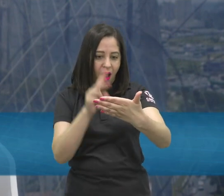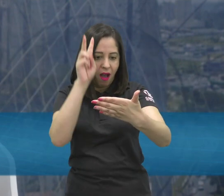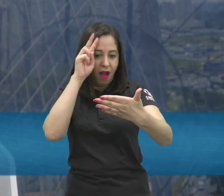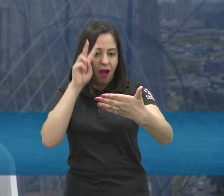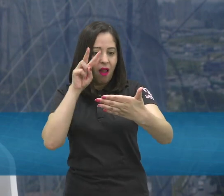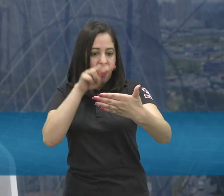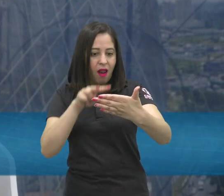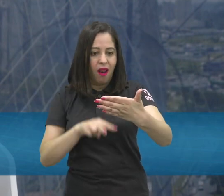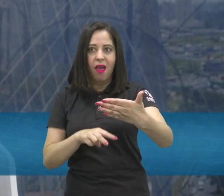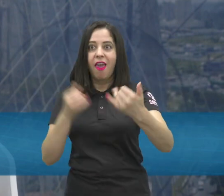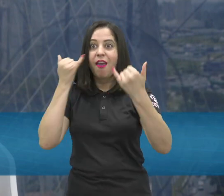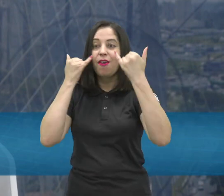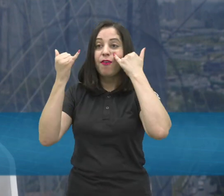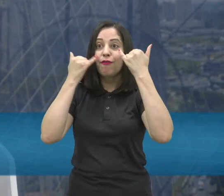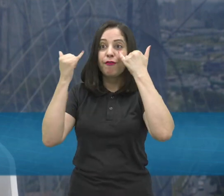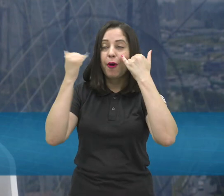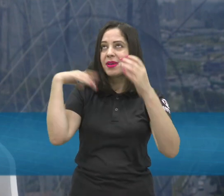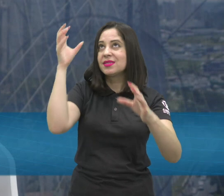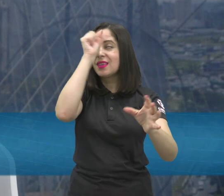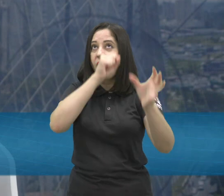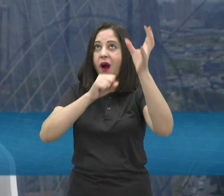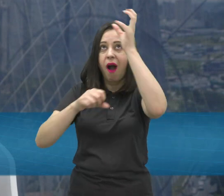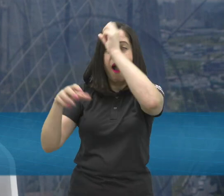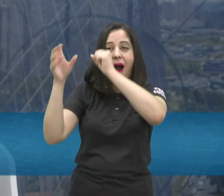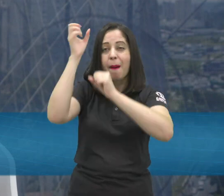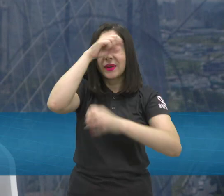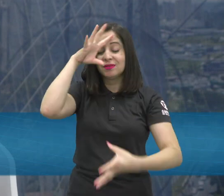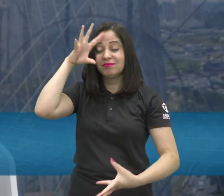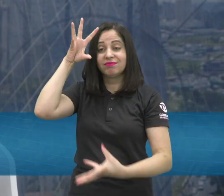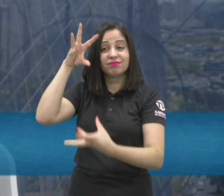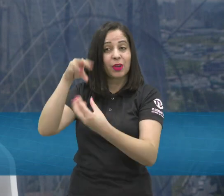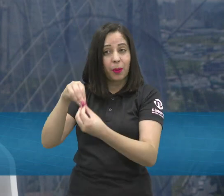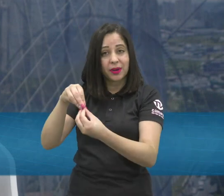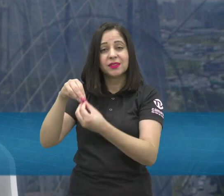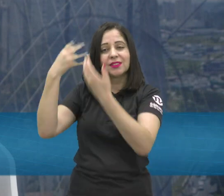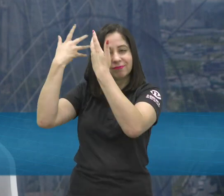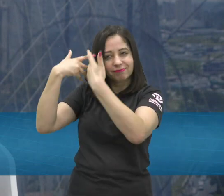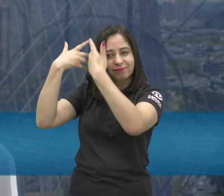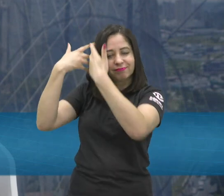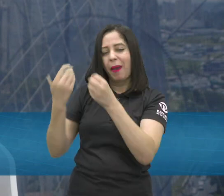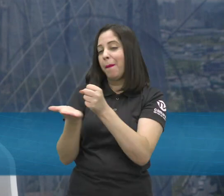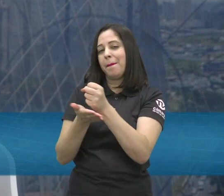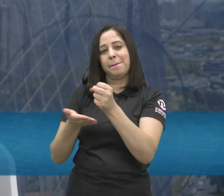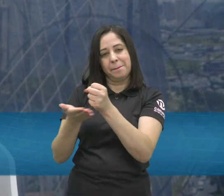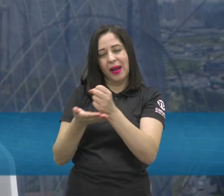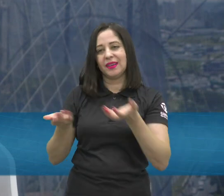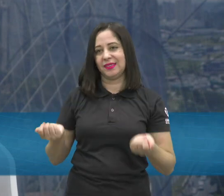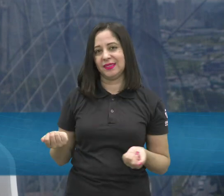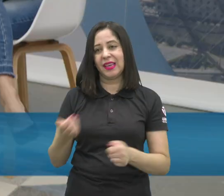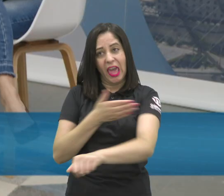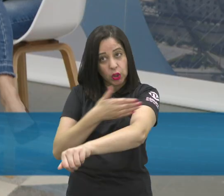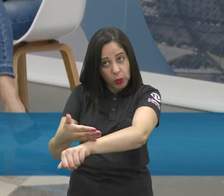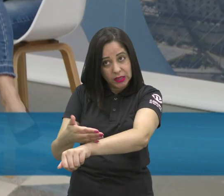tem autonomia para buscar, para entender, para refletir, né? Então acho que é um princípio básico, assim,